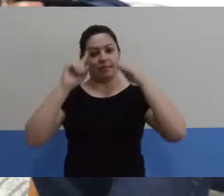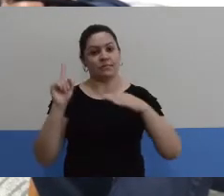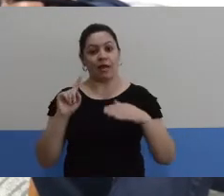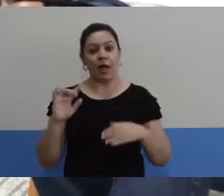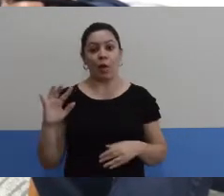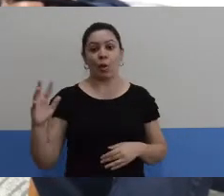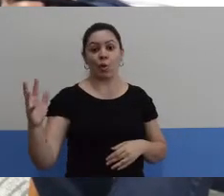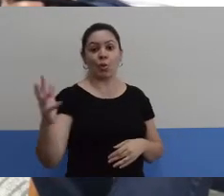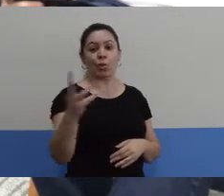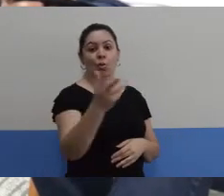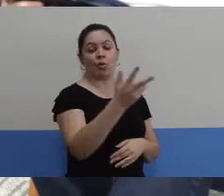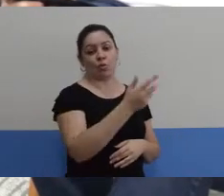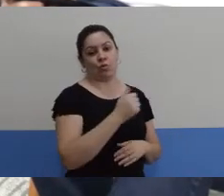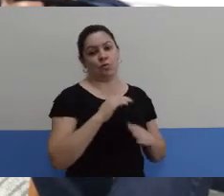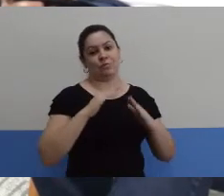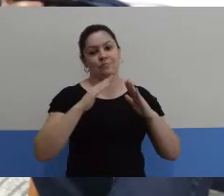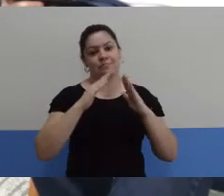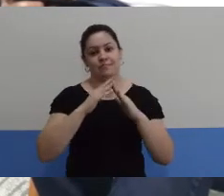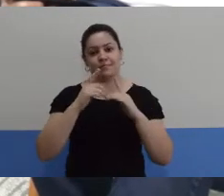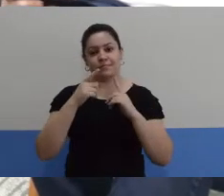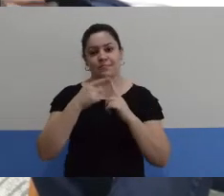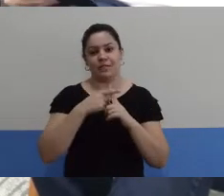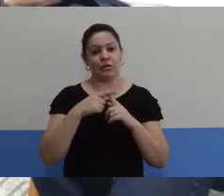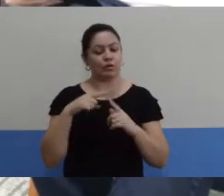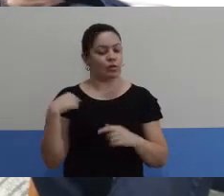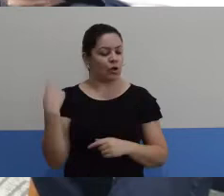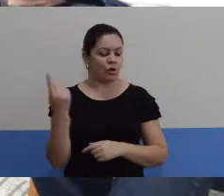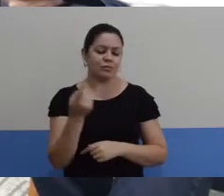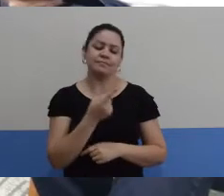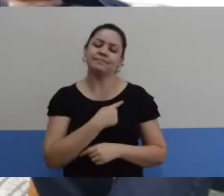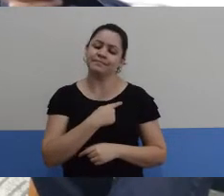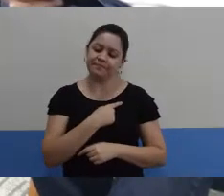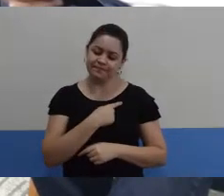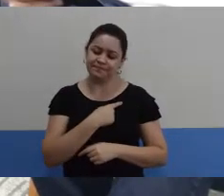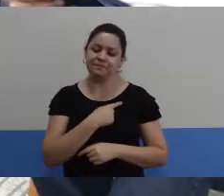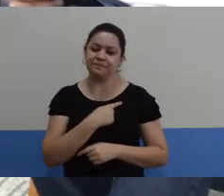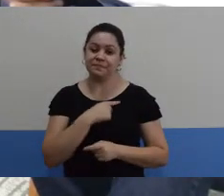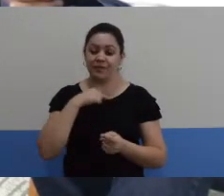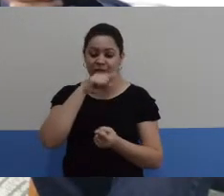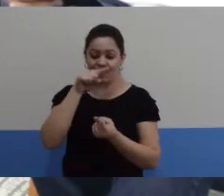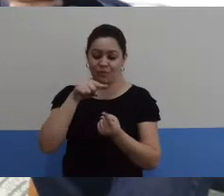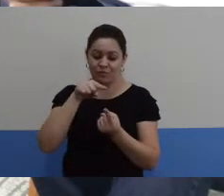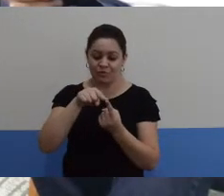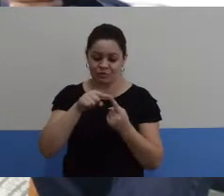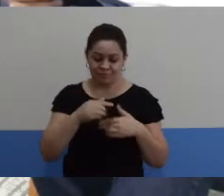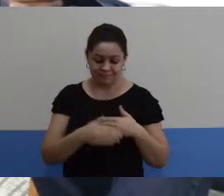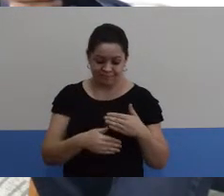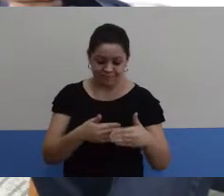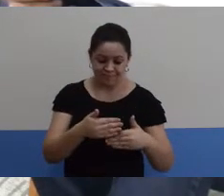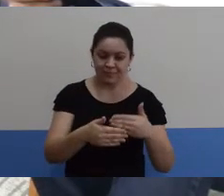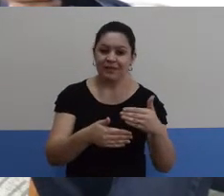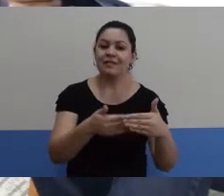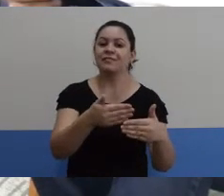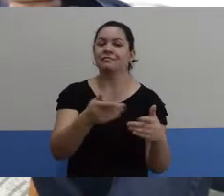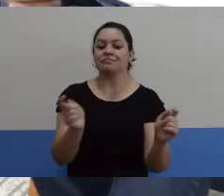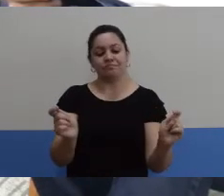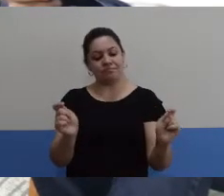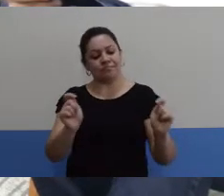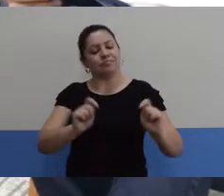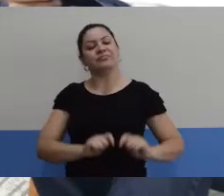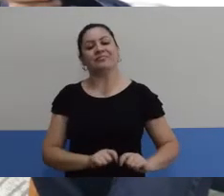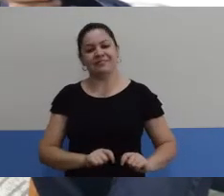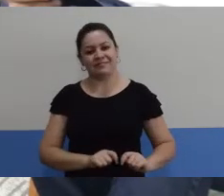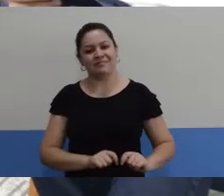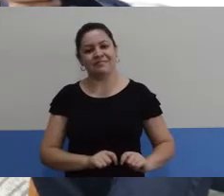missão é de toda a igreja. Somos todos nós, né? Assim, o objetivo deste processo sinodal não é